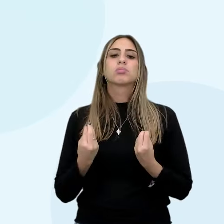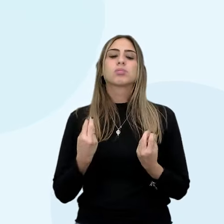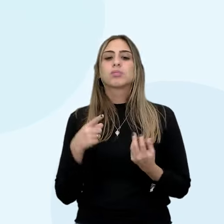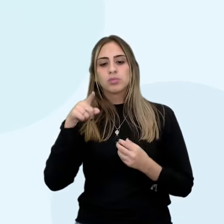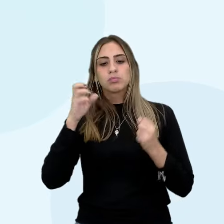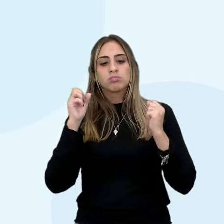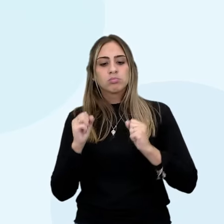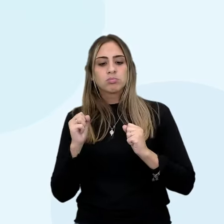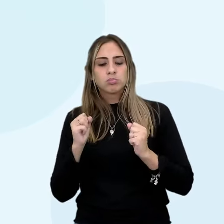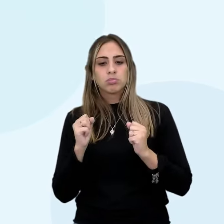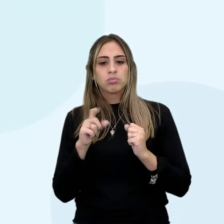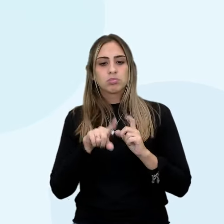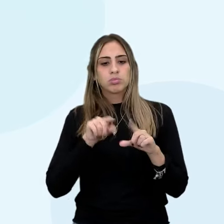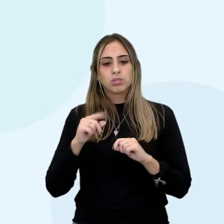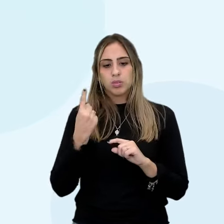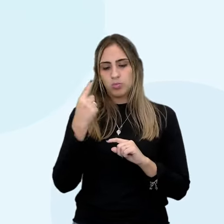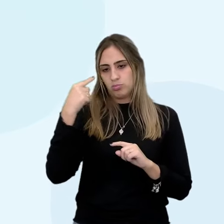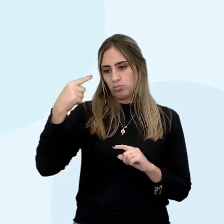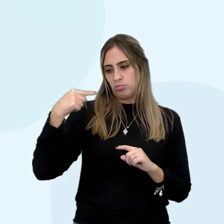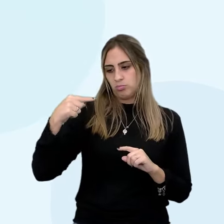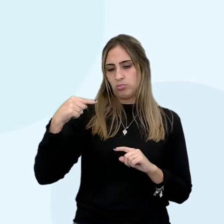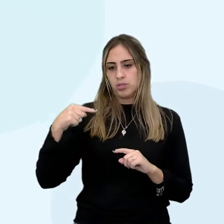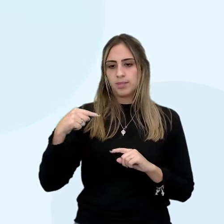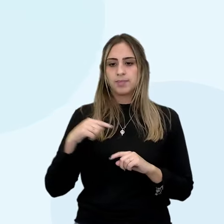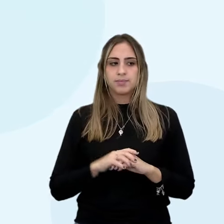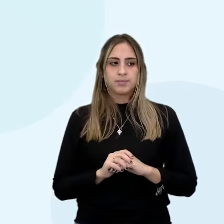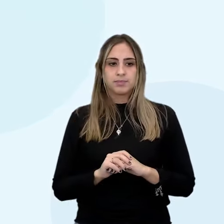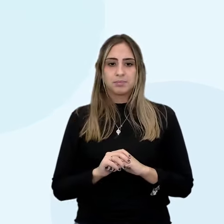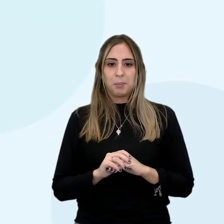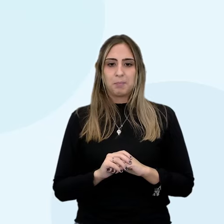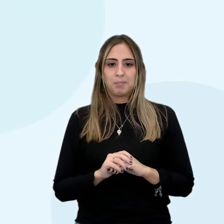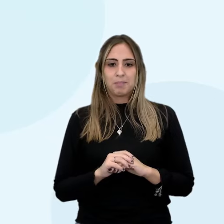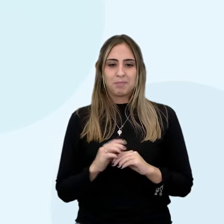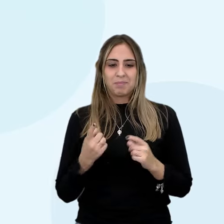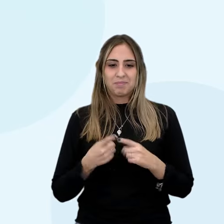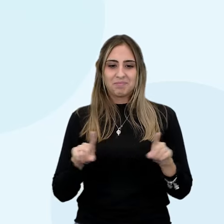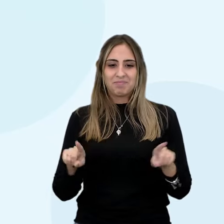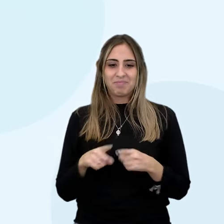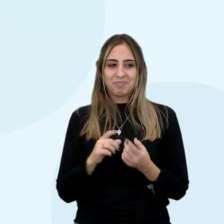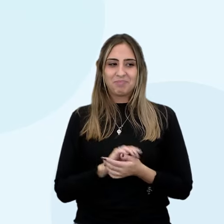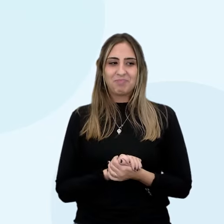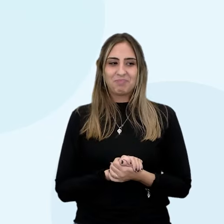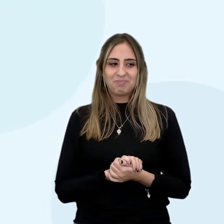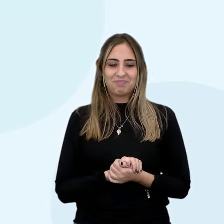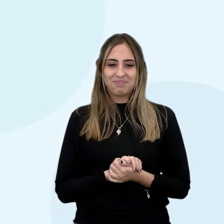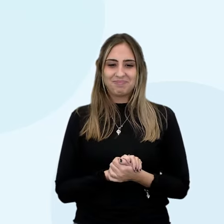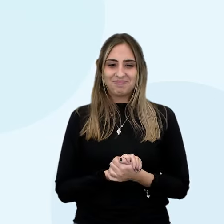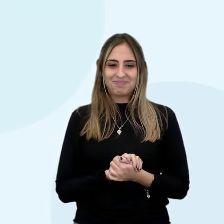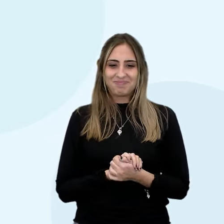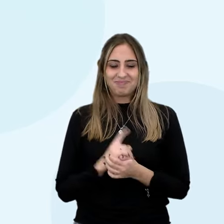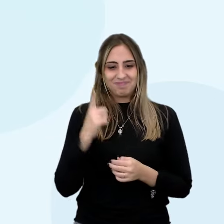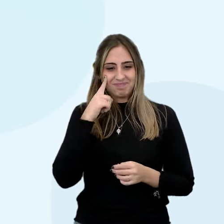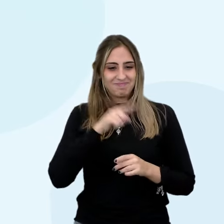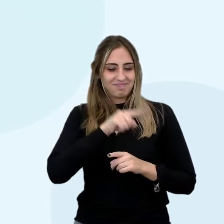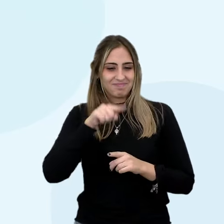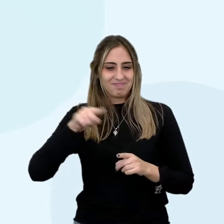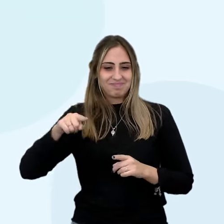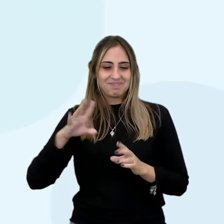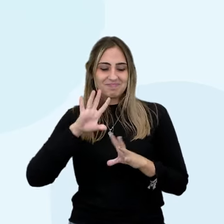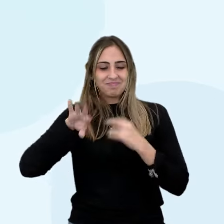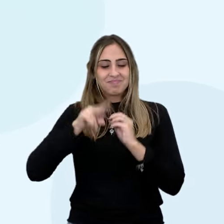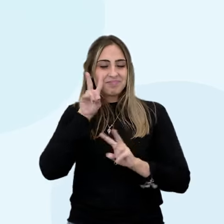aqui você pode escolher um de três repertórios trilha sonora de jogo música erudita ou trilha sonora de filme e criar uma